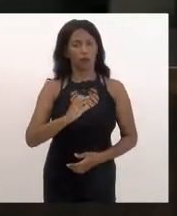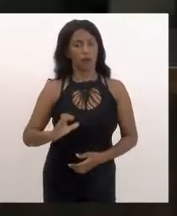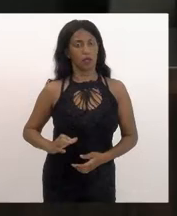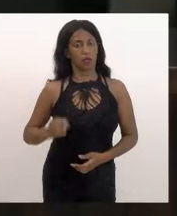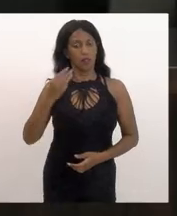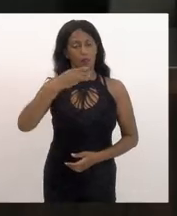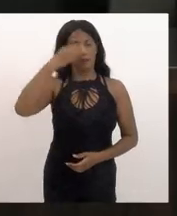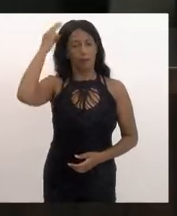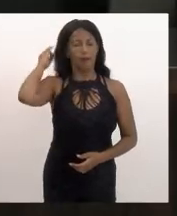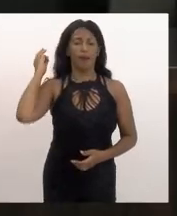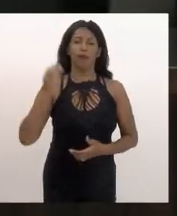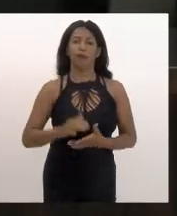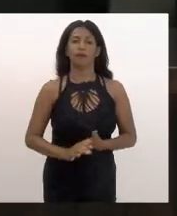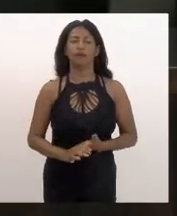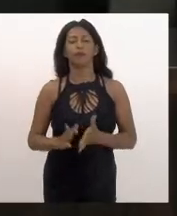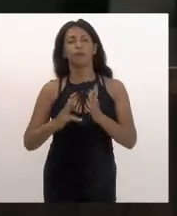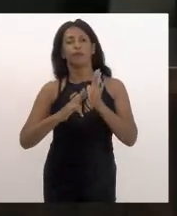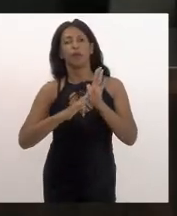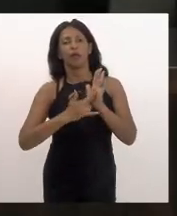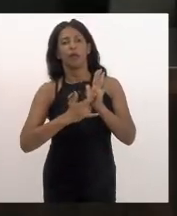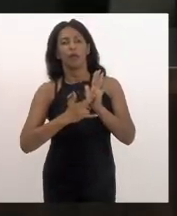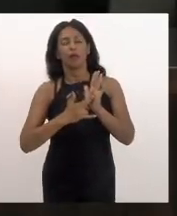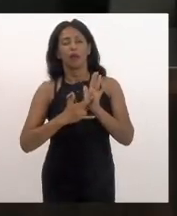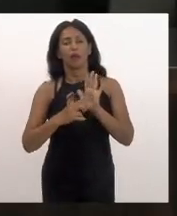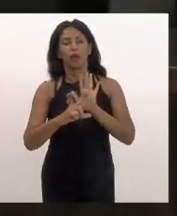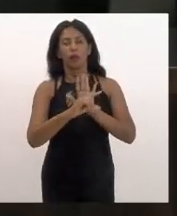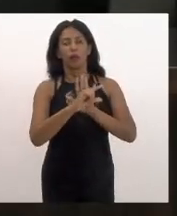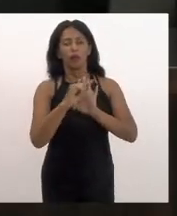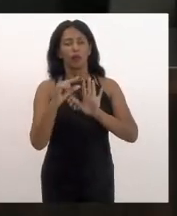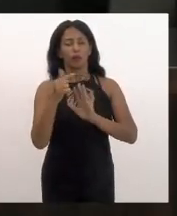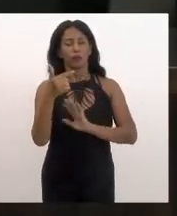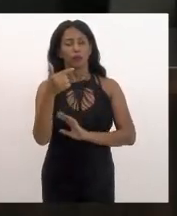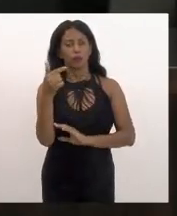Siciliano e Márcio Pacheco, que regulamenta o inciso 2º do artigo